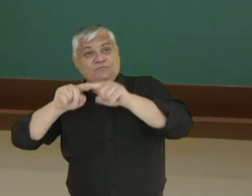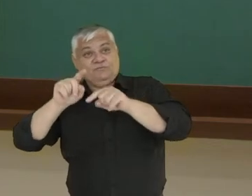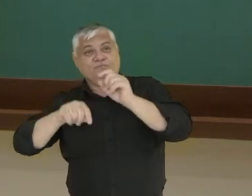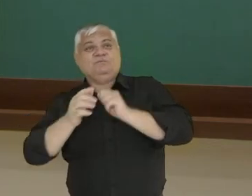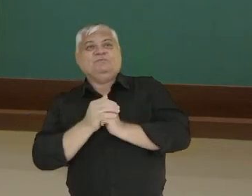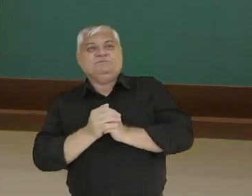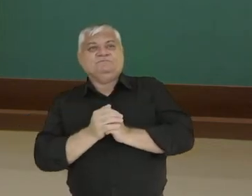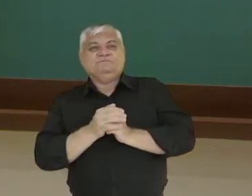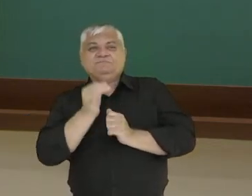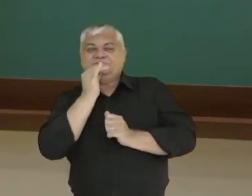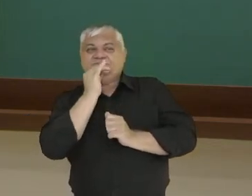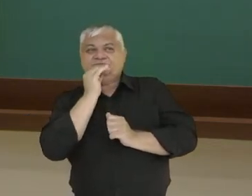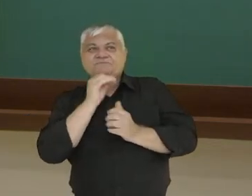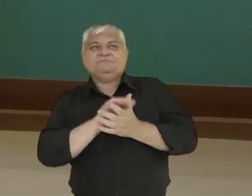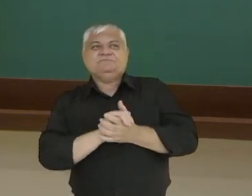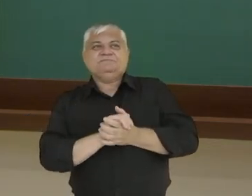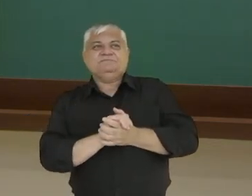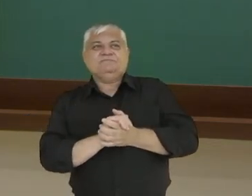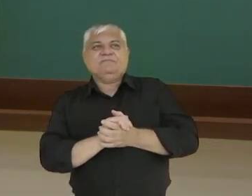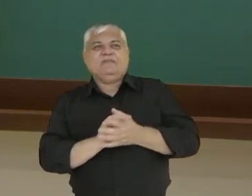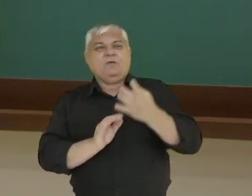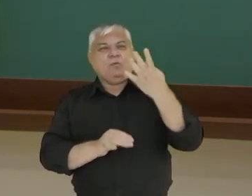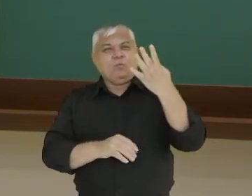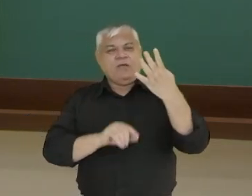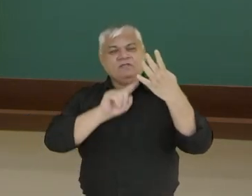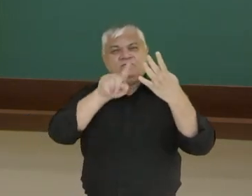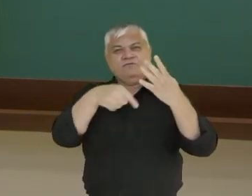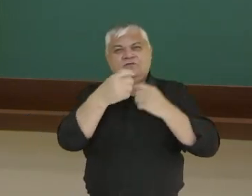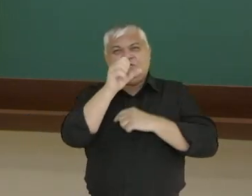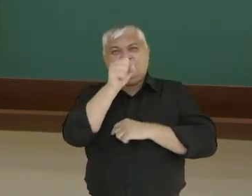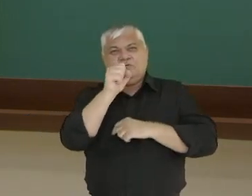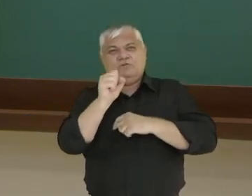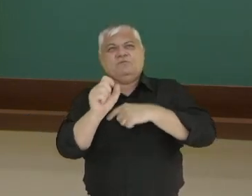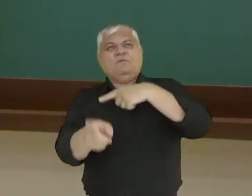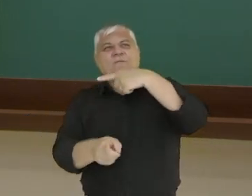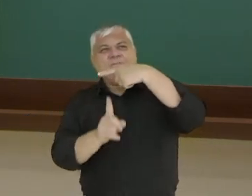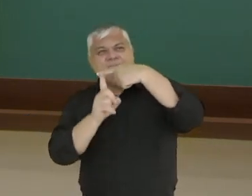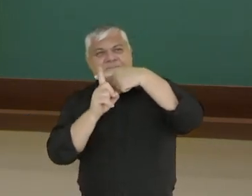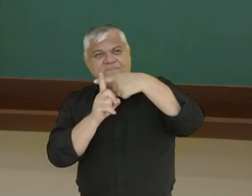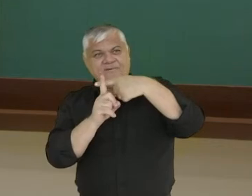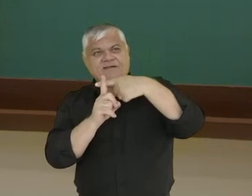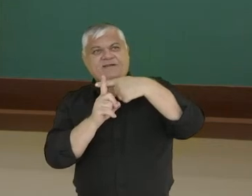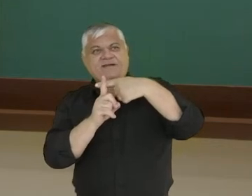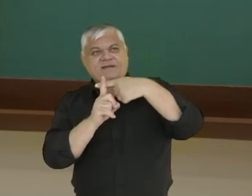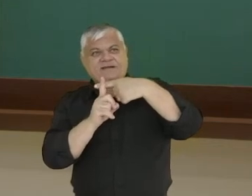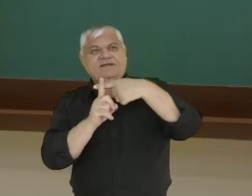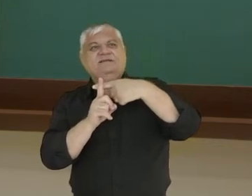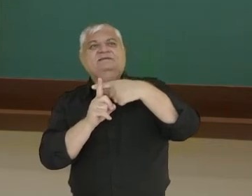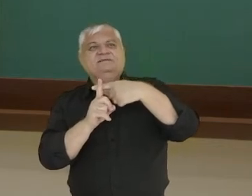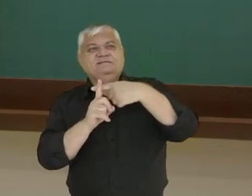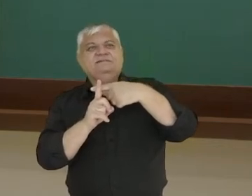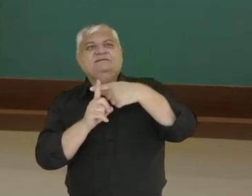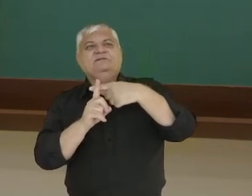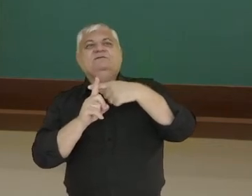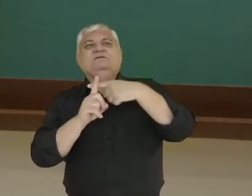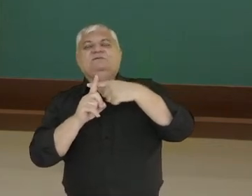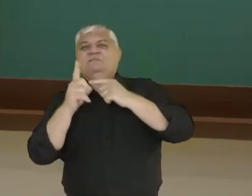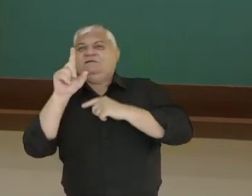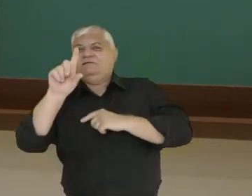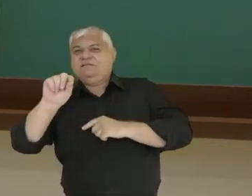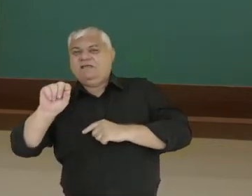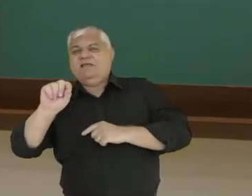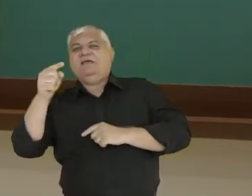aplicamos a regra do produto que vai somar. Então, ficou log de 1 menos o log de